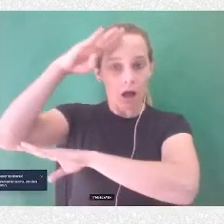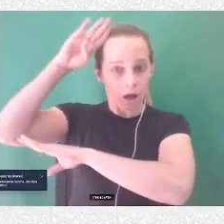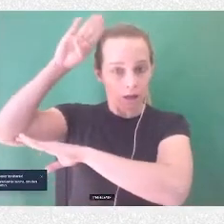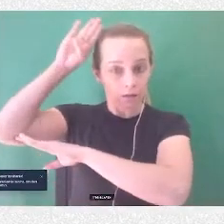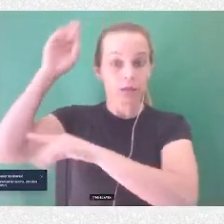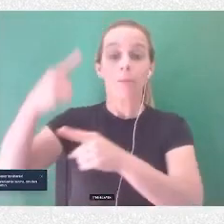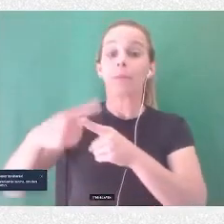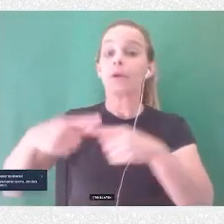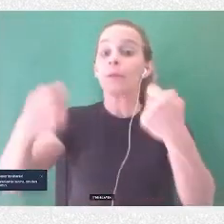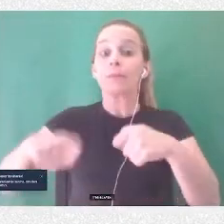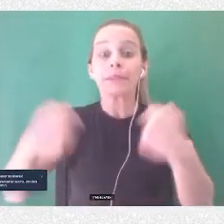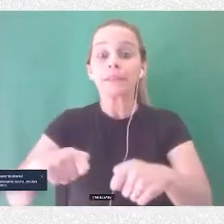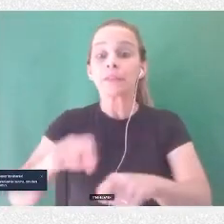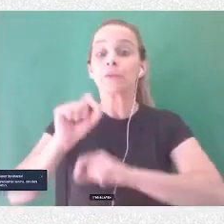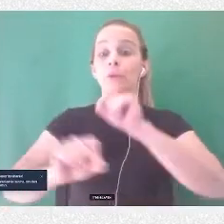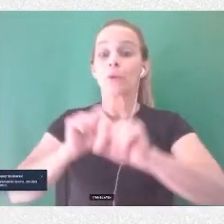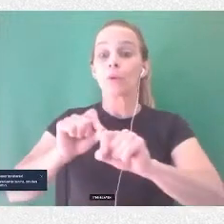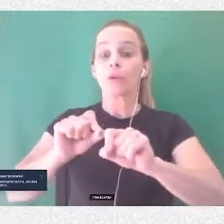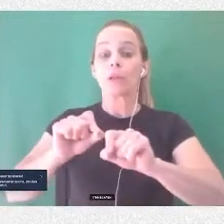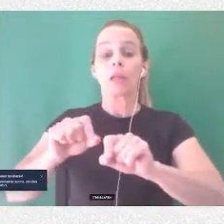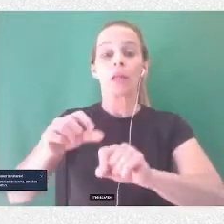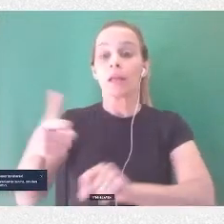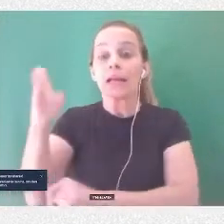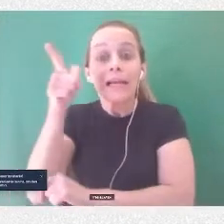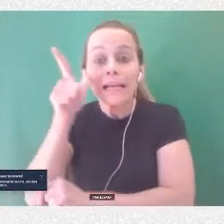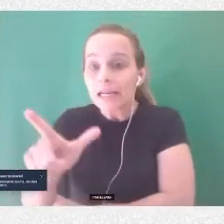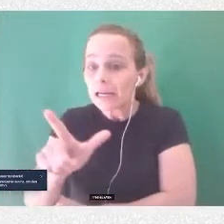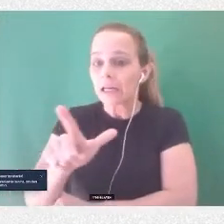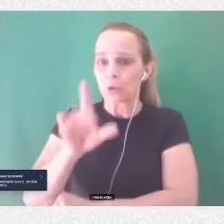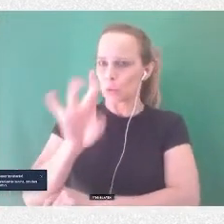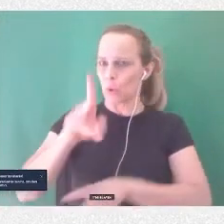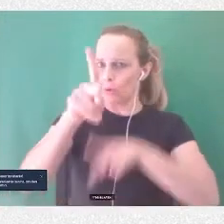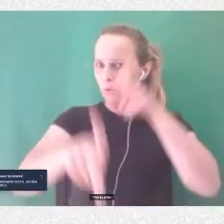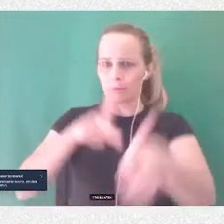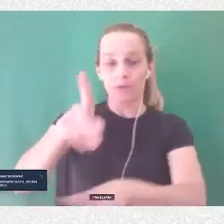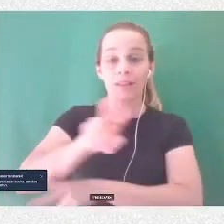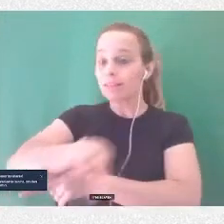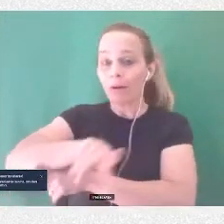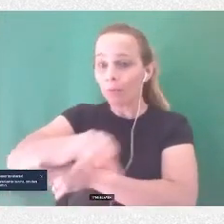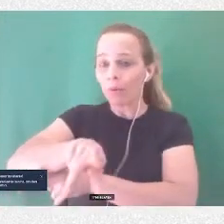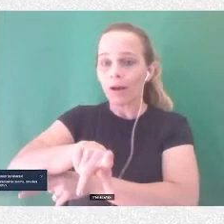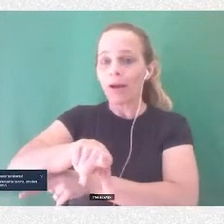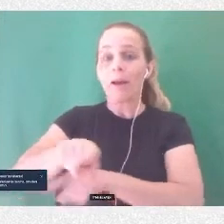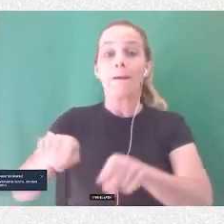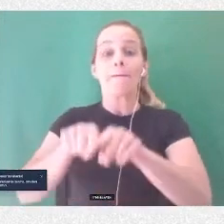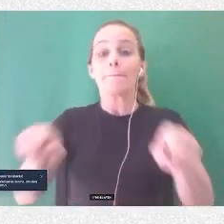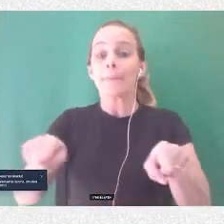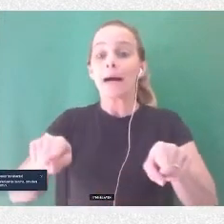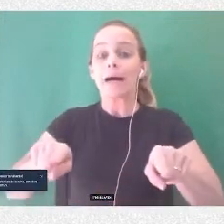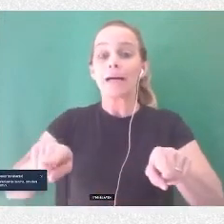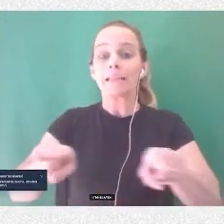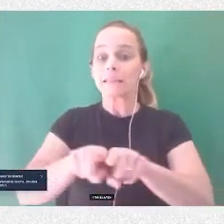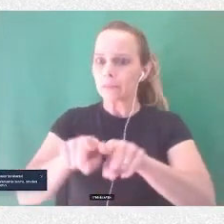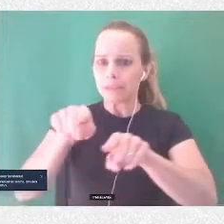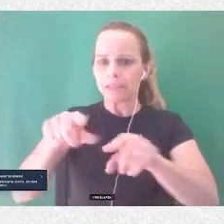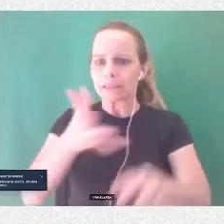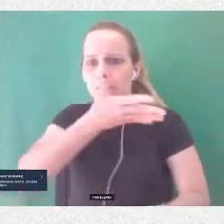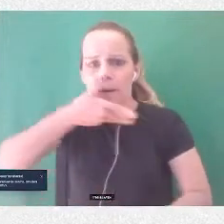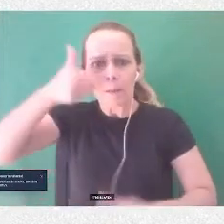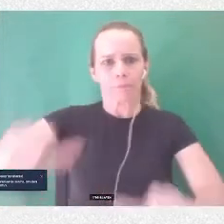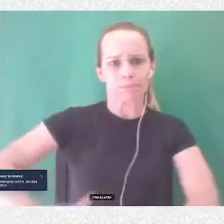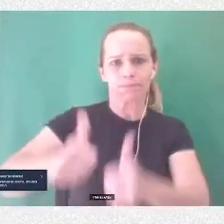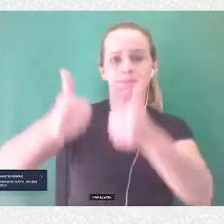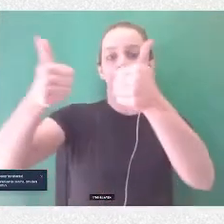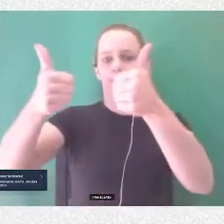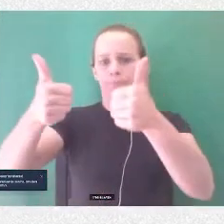entendemos que isso traz imensos ganhos, não só para a população, que passa a receber um plus no seu atendimento, um atendimento realmente